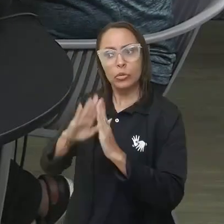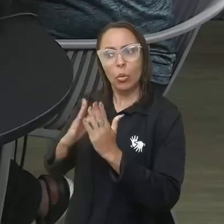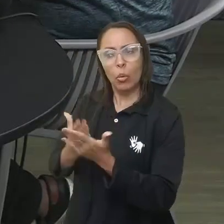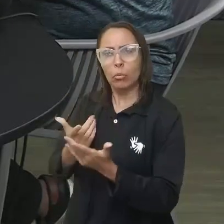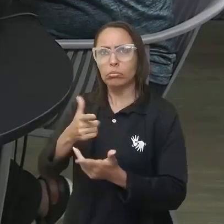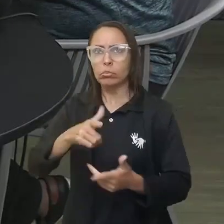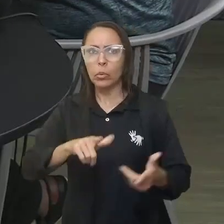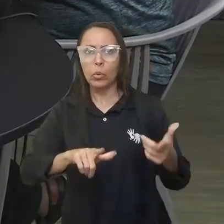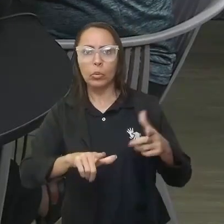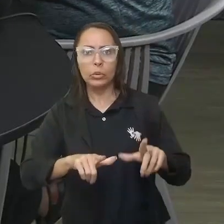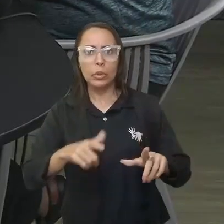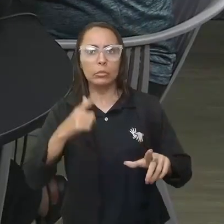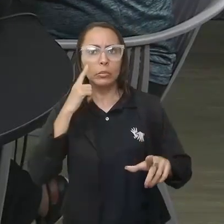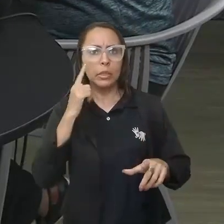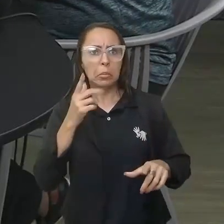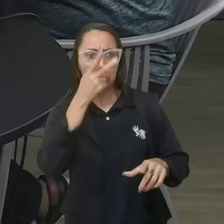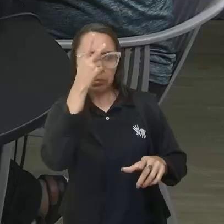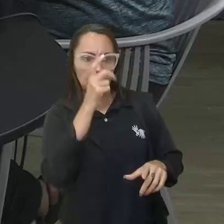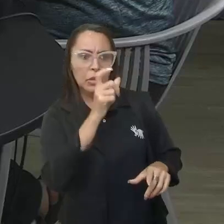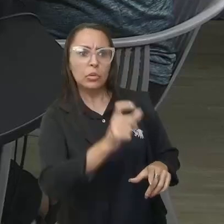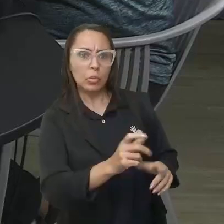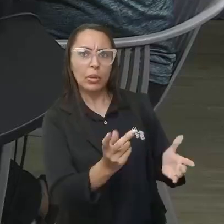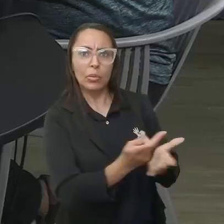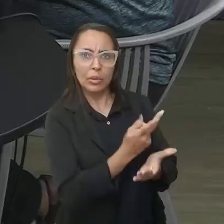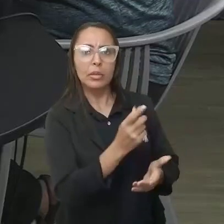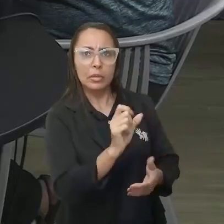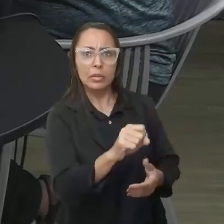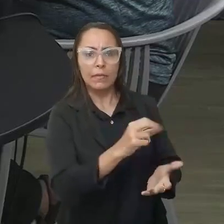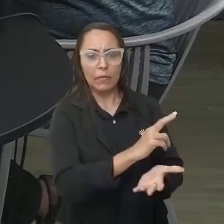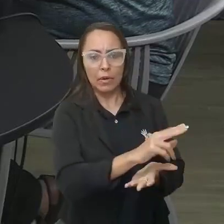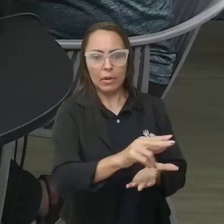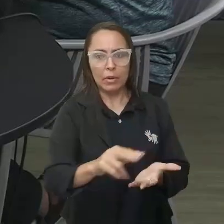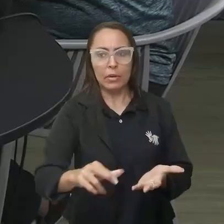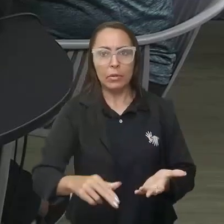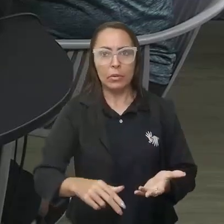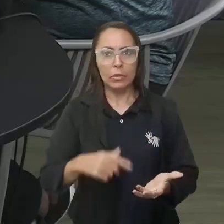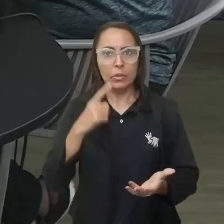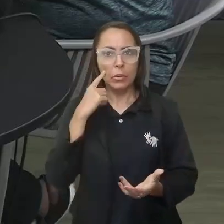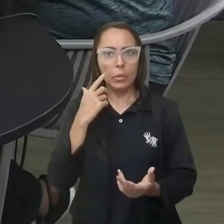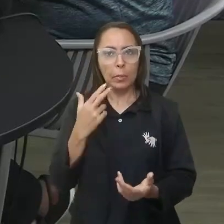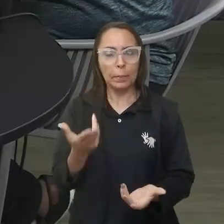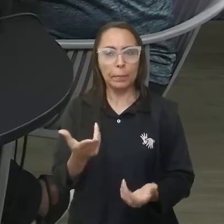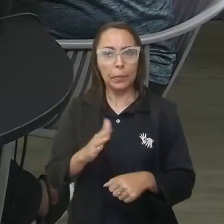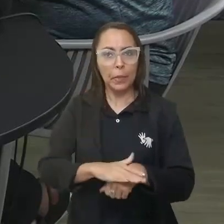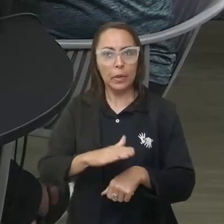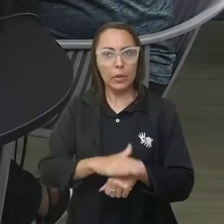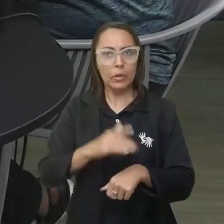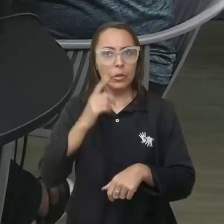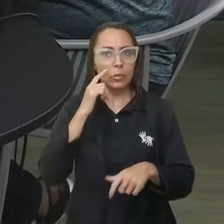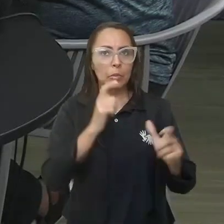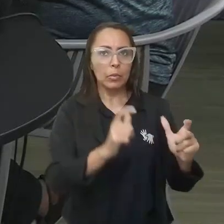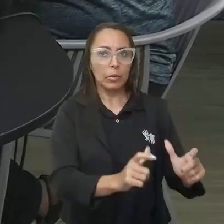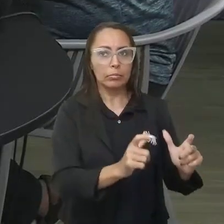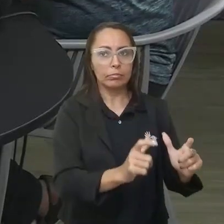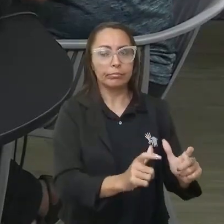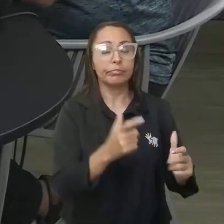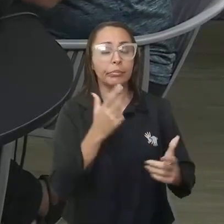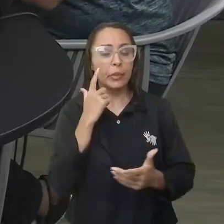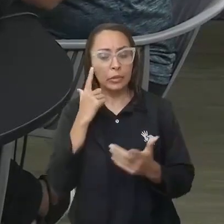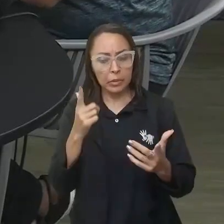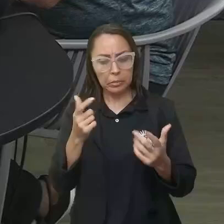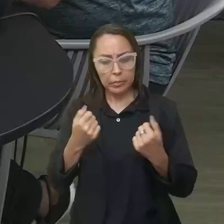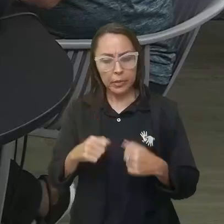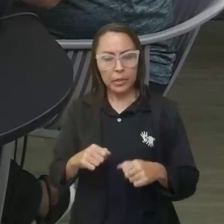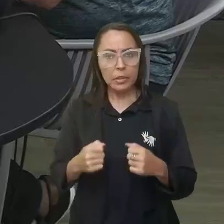que é reincidente, assim, acontecem vários casos no mesmo lugar, e aí é onde a gente